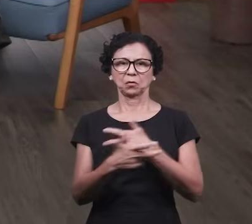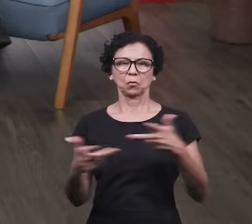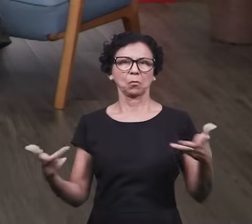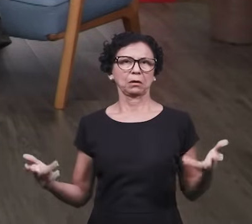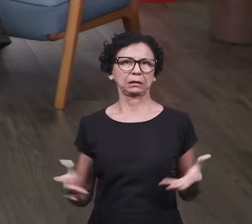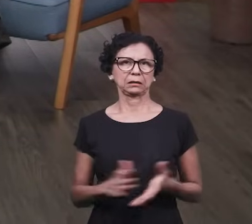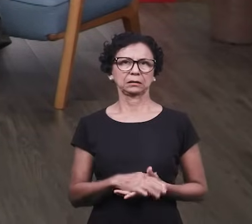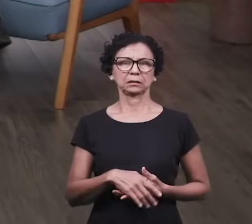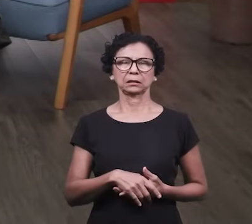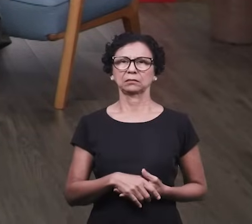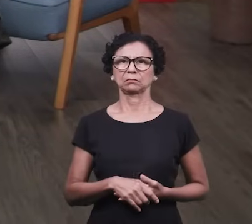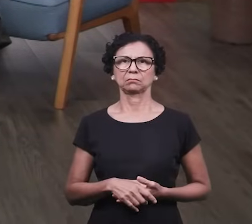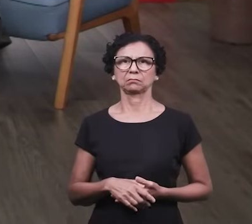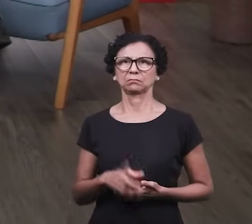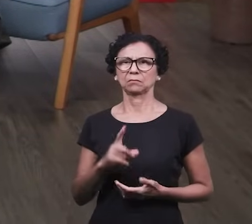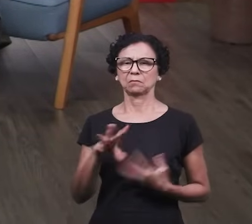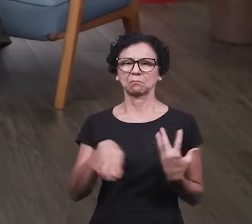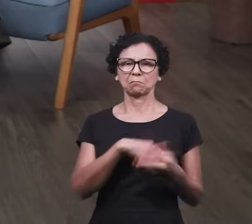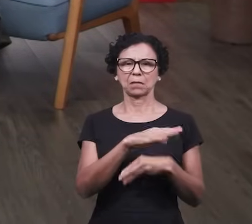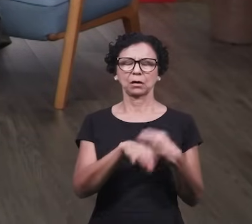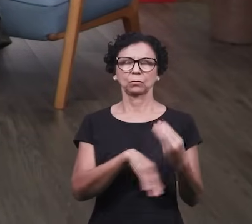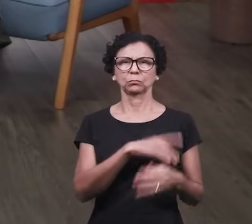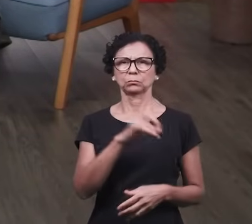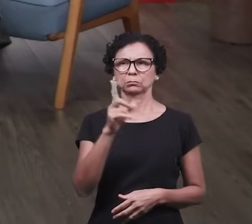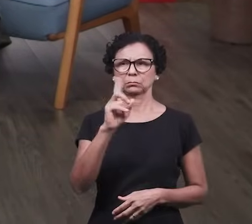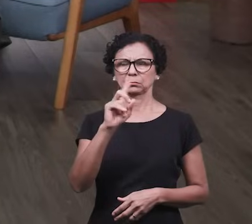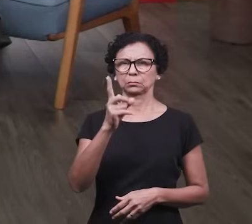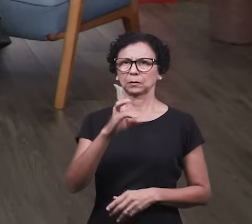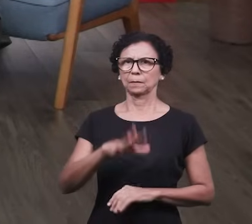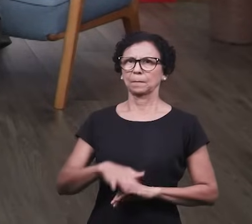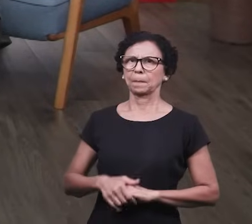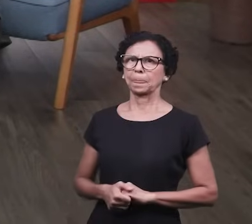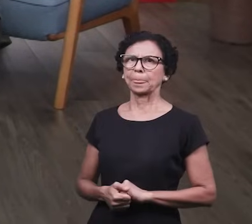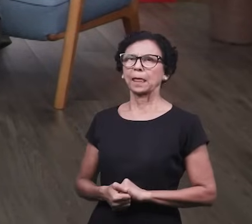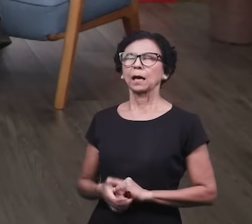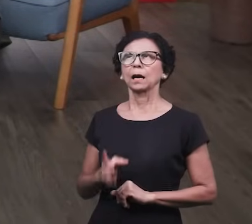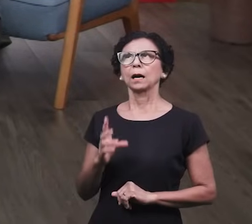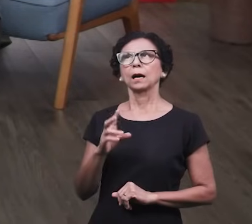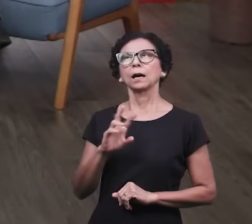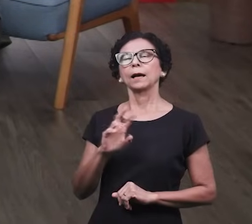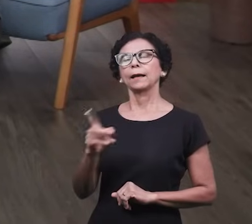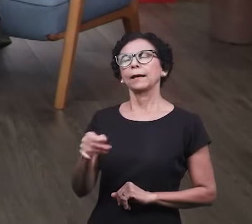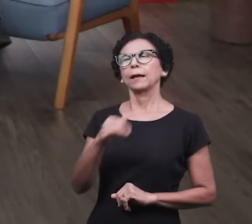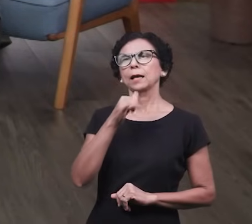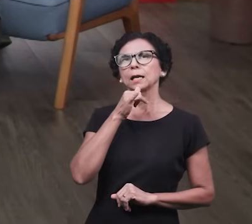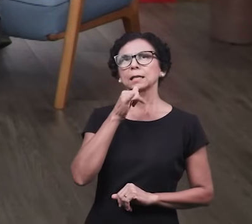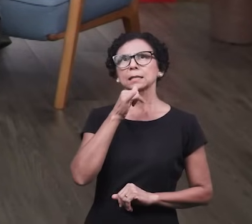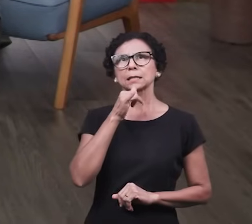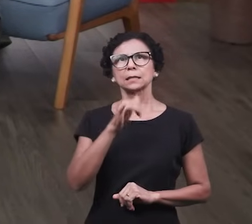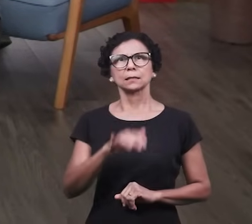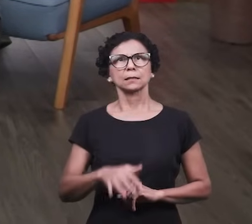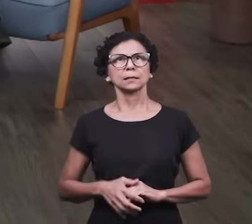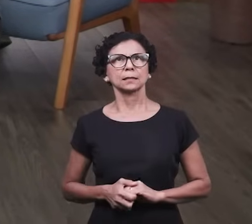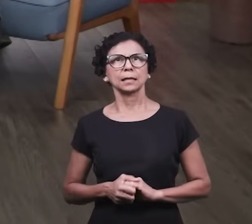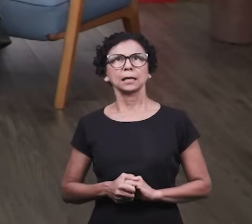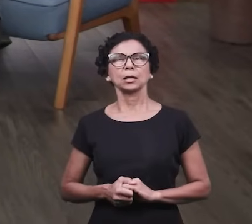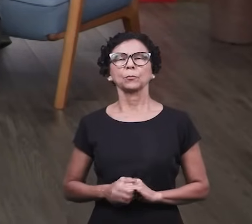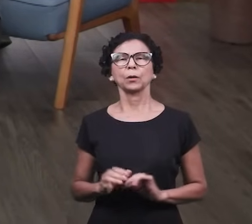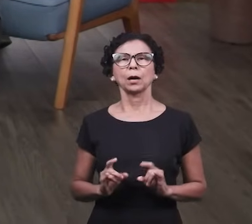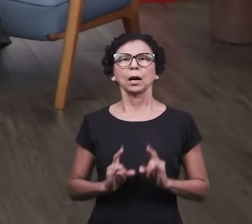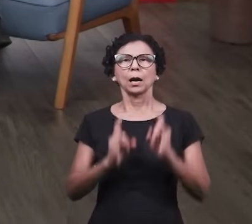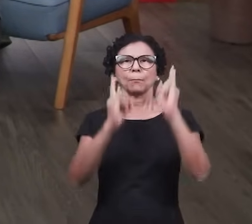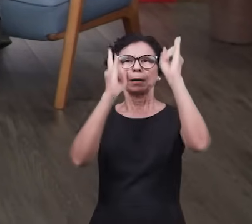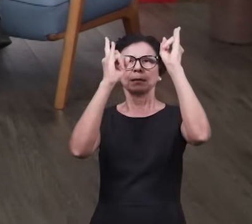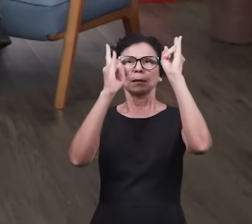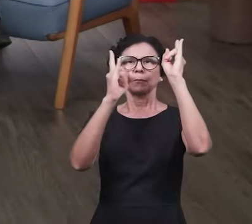como usando algo cotidiano. Eu vou pegar aqui, eu vou descer do meu prédio,